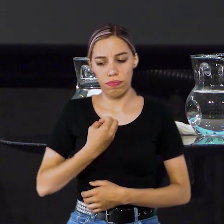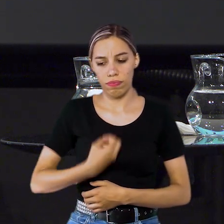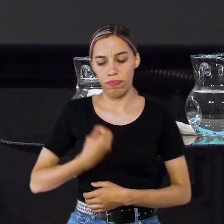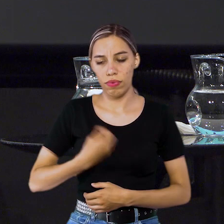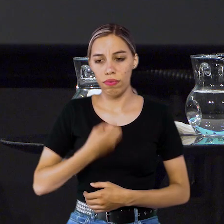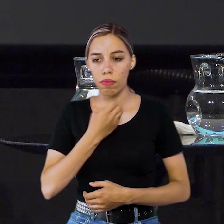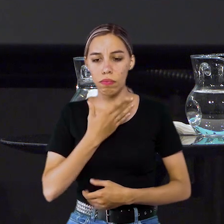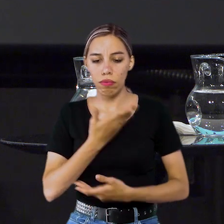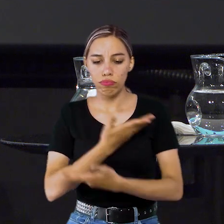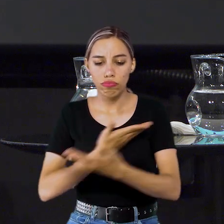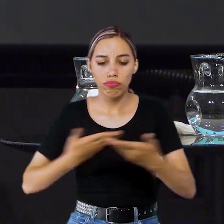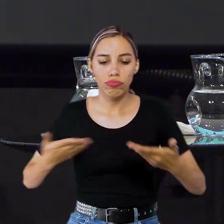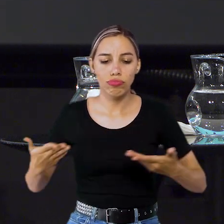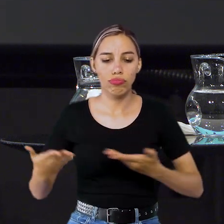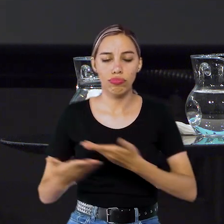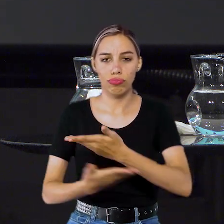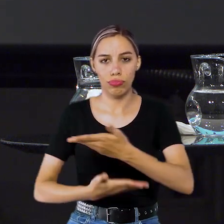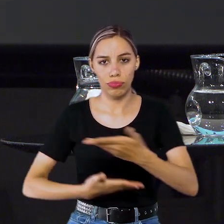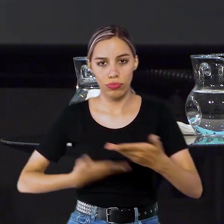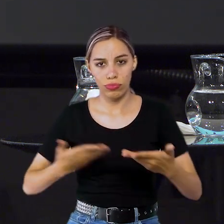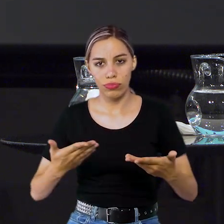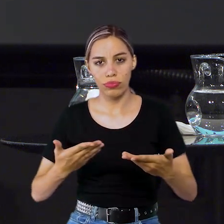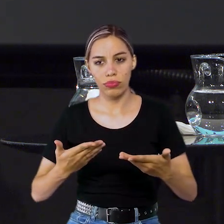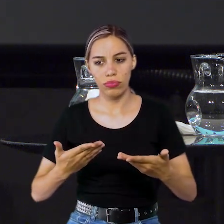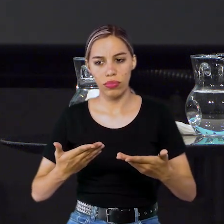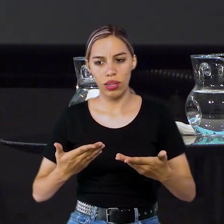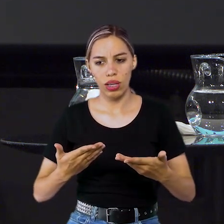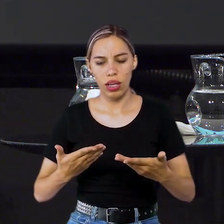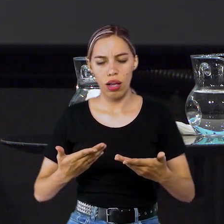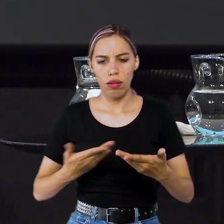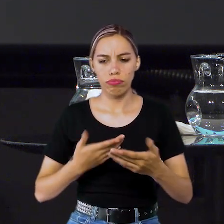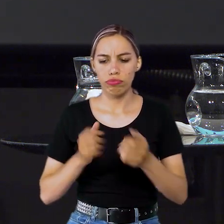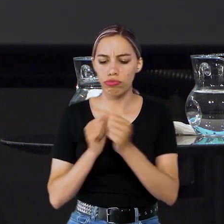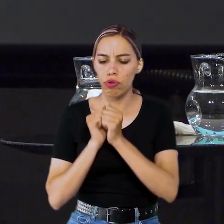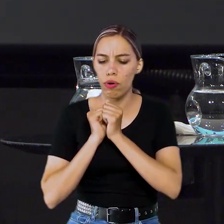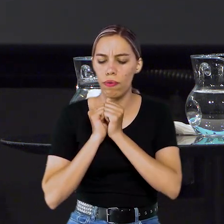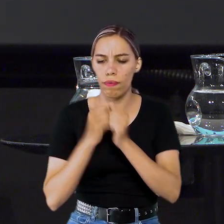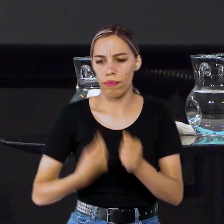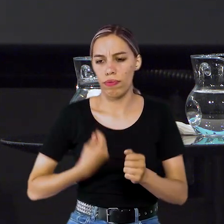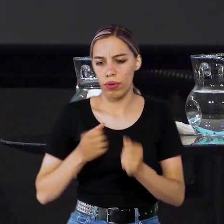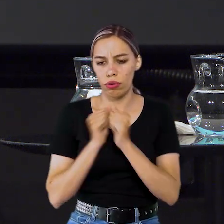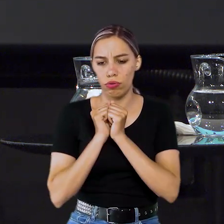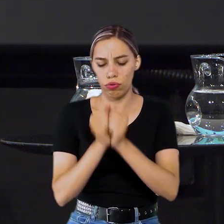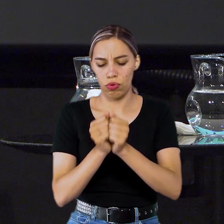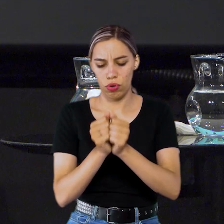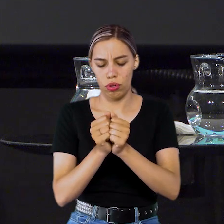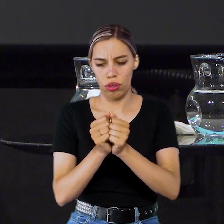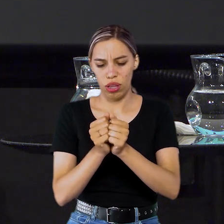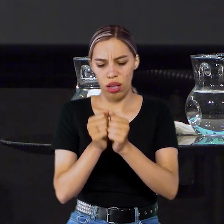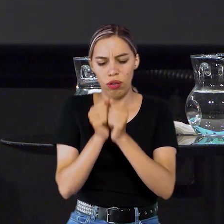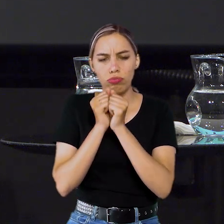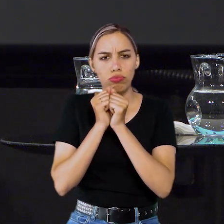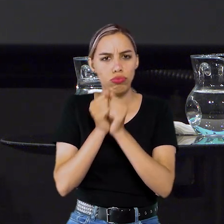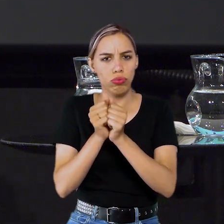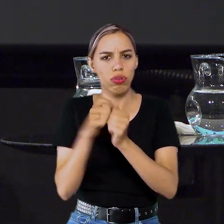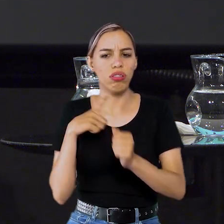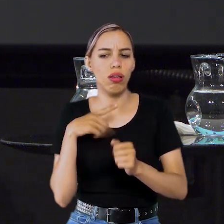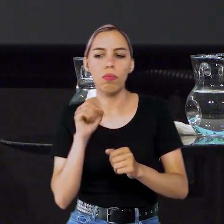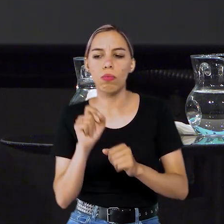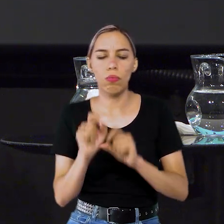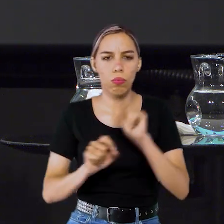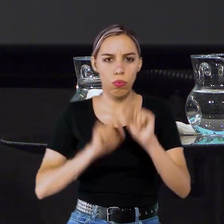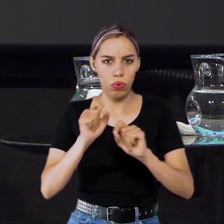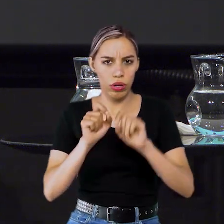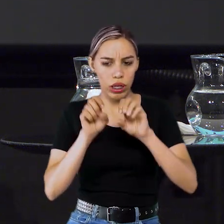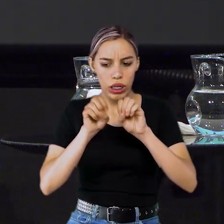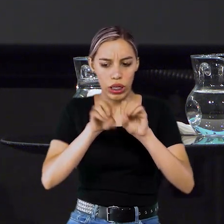coletivo. Esse chamado coletivo também entra o respeito à educação, né? Já fala educação. Educação não é uma